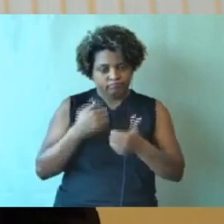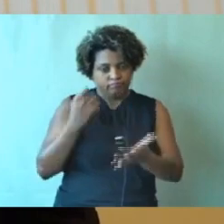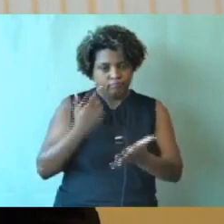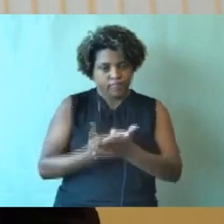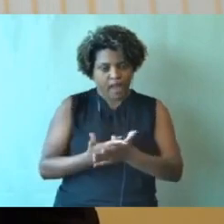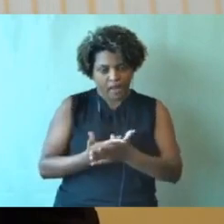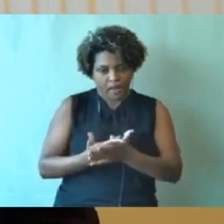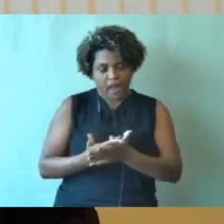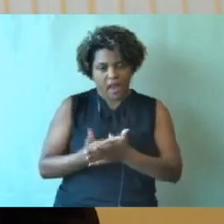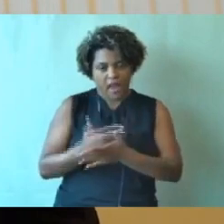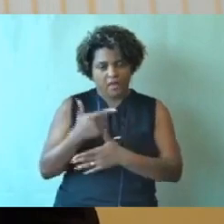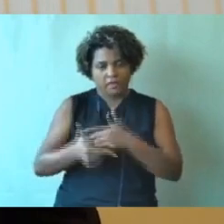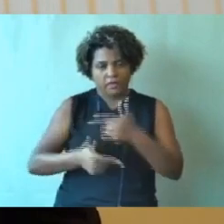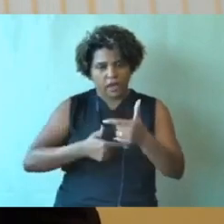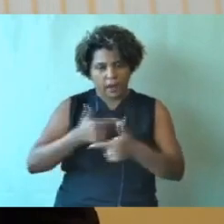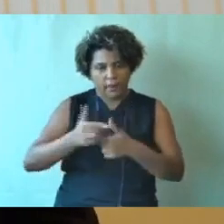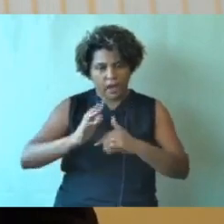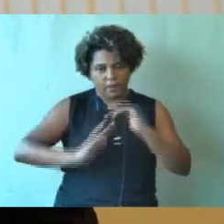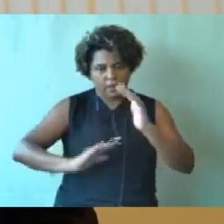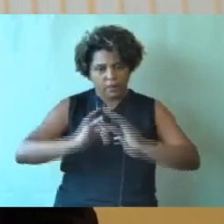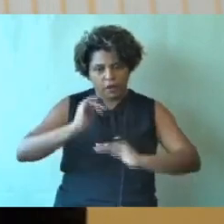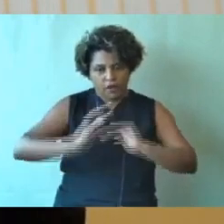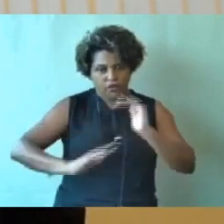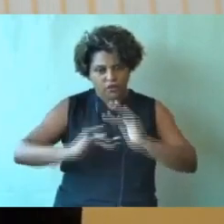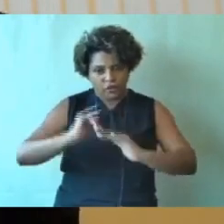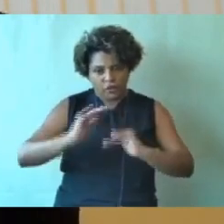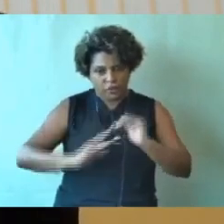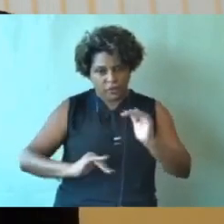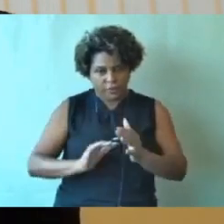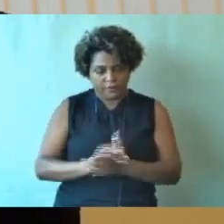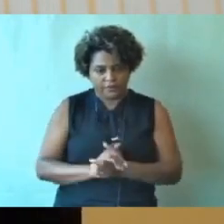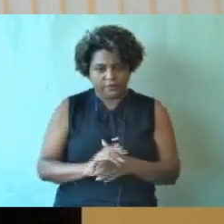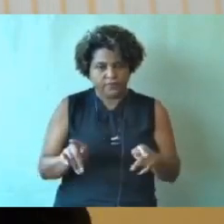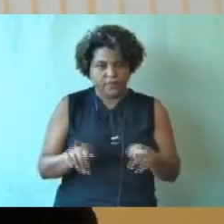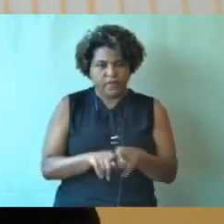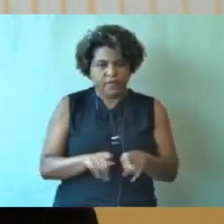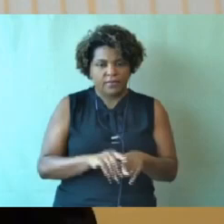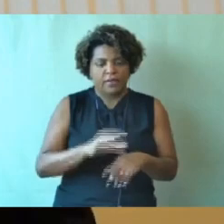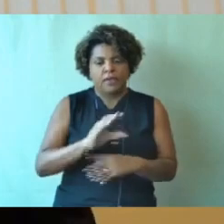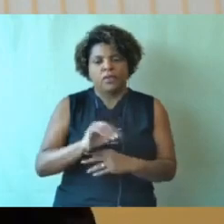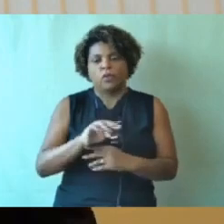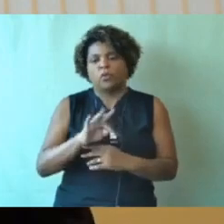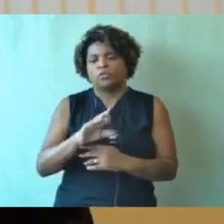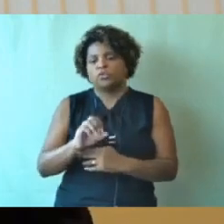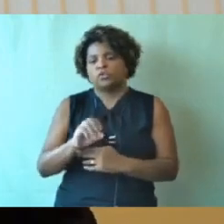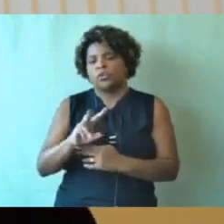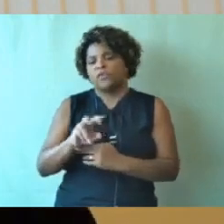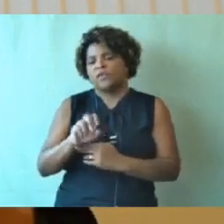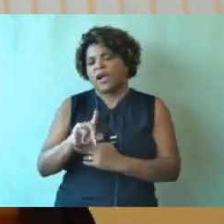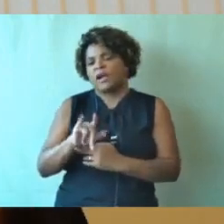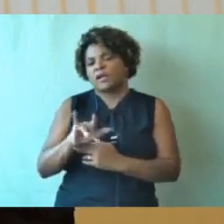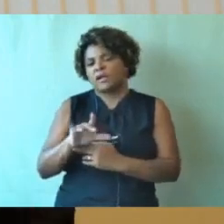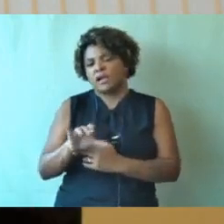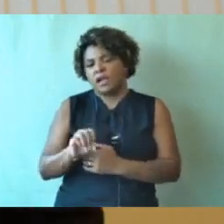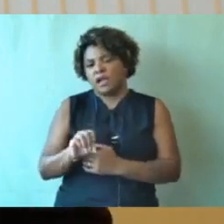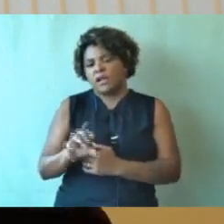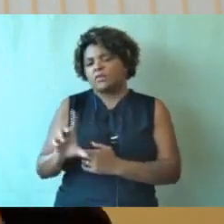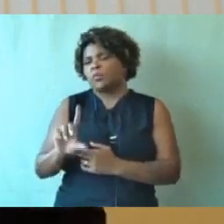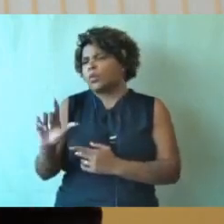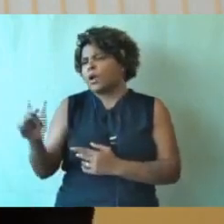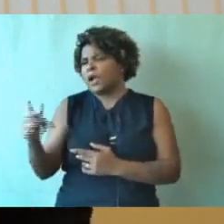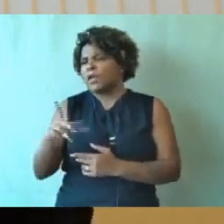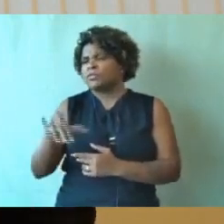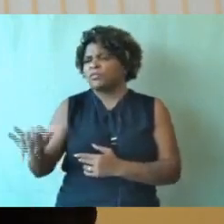a prioridade é pagar mão de obra, pagar o custo variável, então o carro nem sai da garagem. E aí o resto vai envelhecendo frota, vai